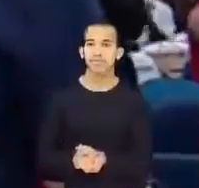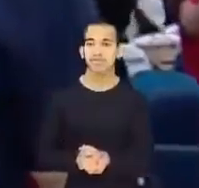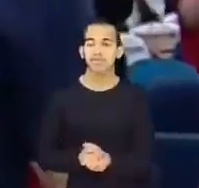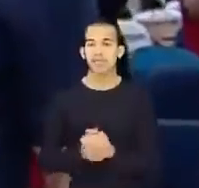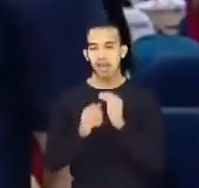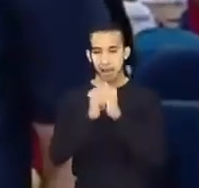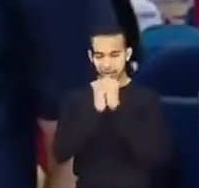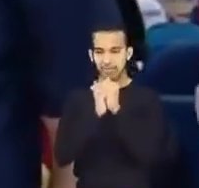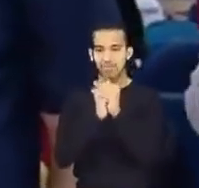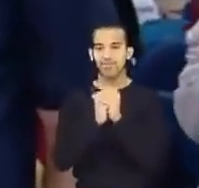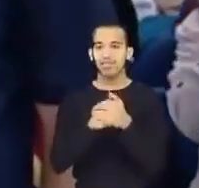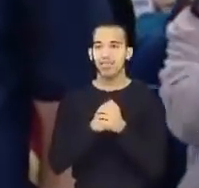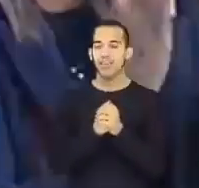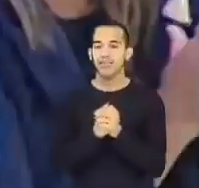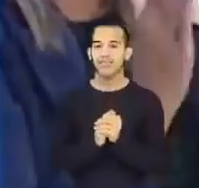Amém?